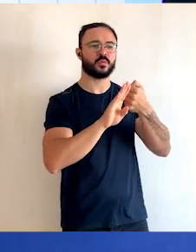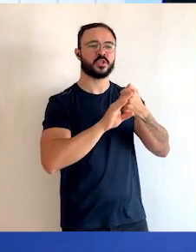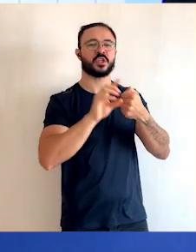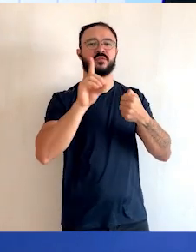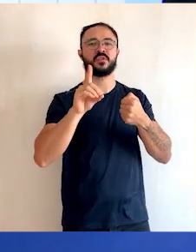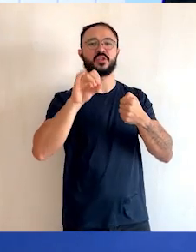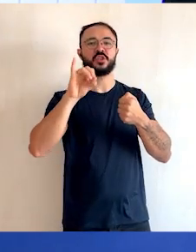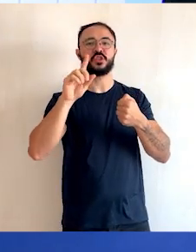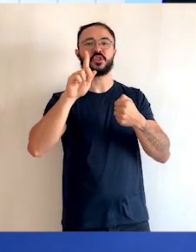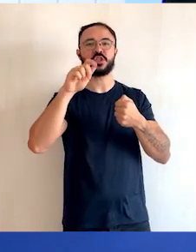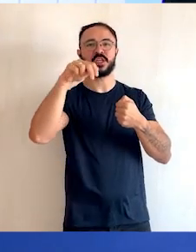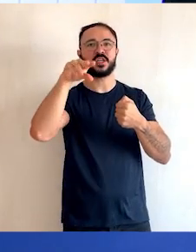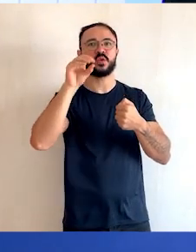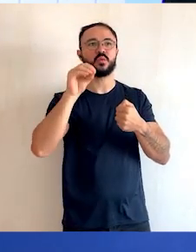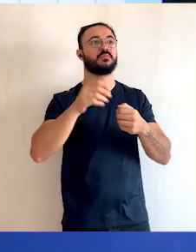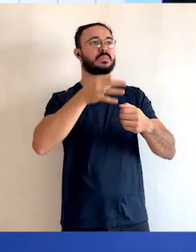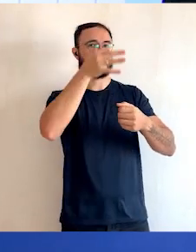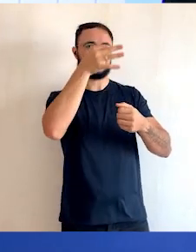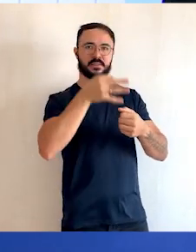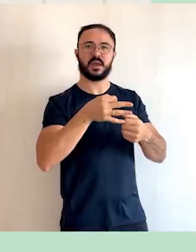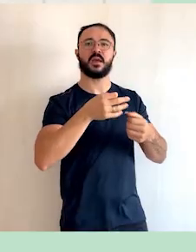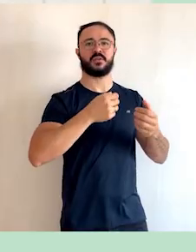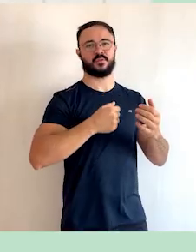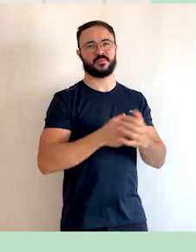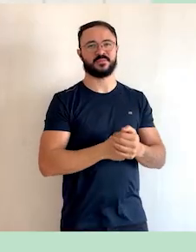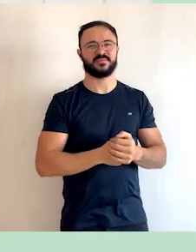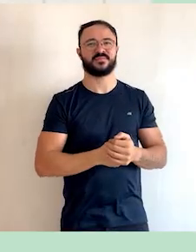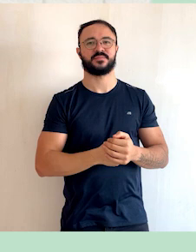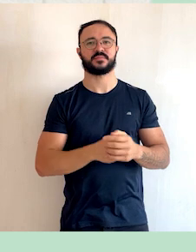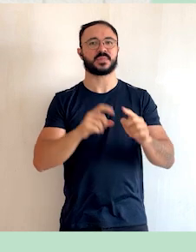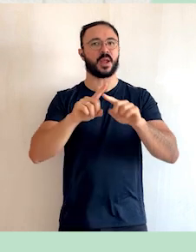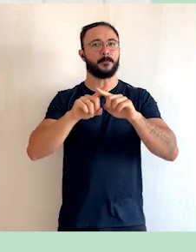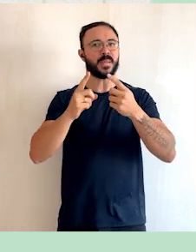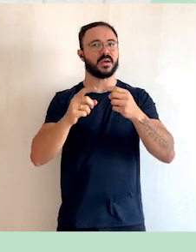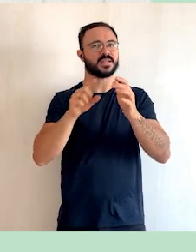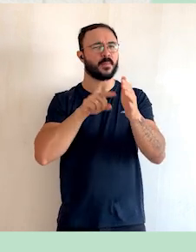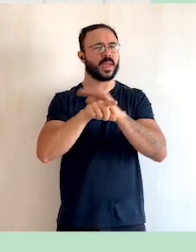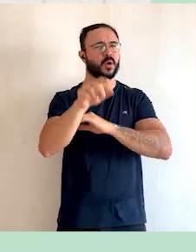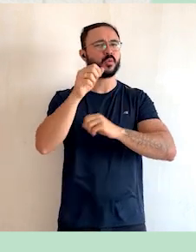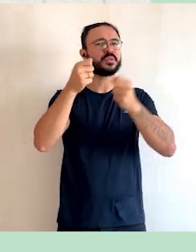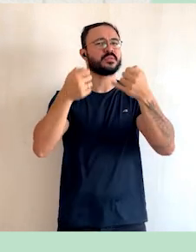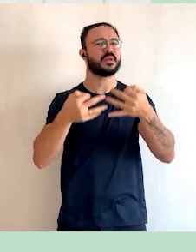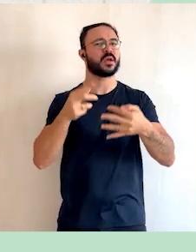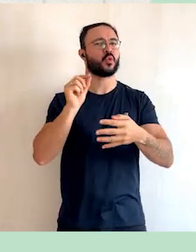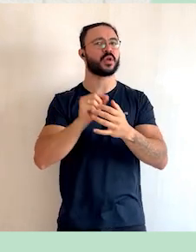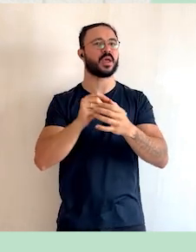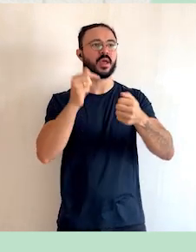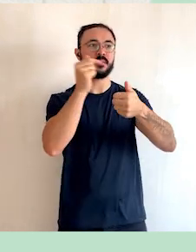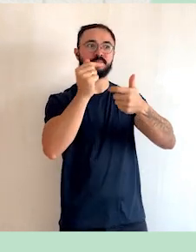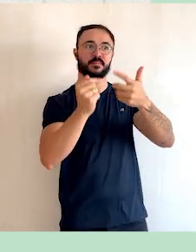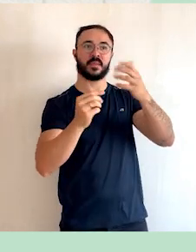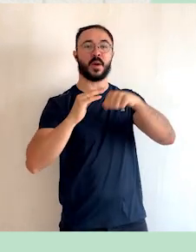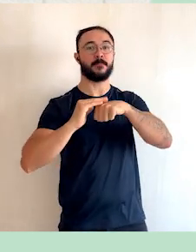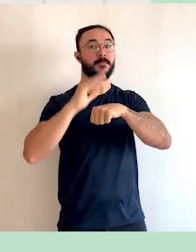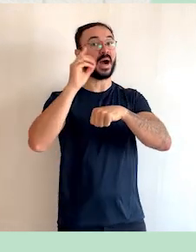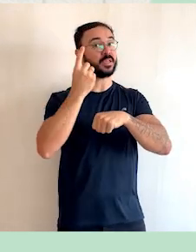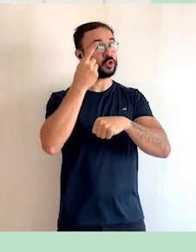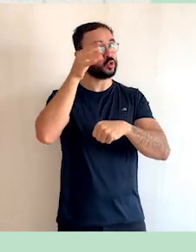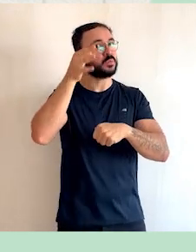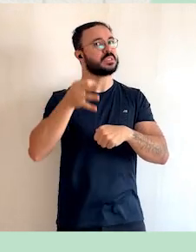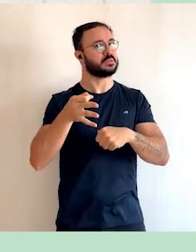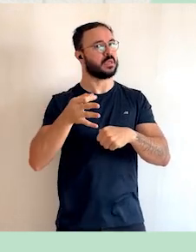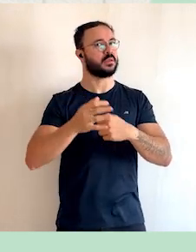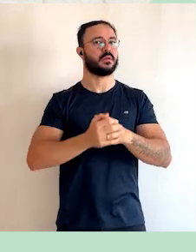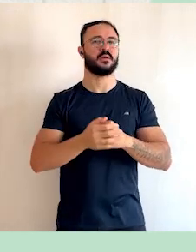diz que são as alternativas, portanto, plural, tem mais de uma. Vamos analisar a letra C.